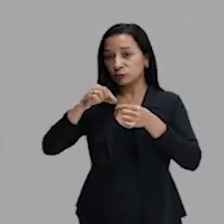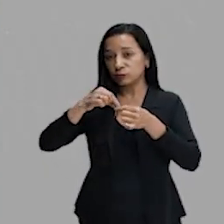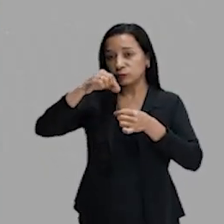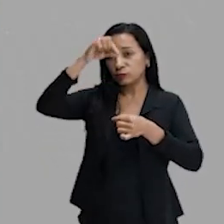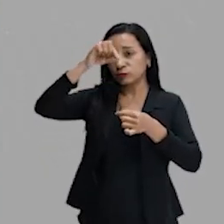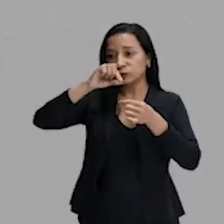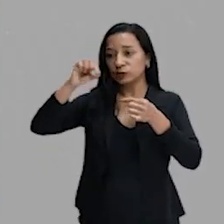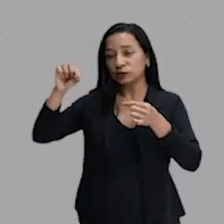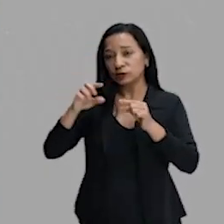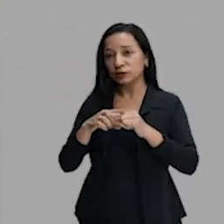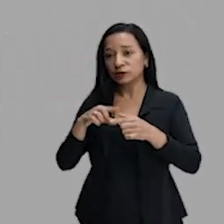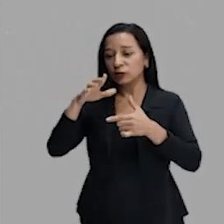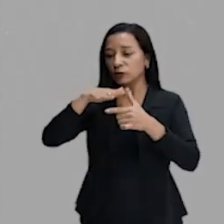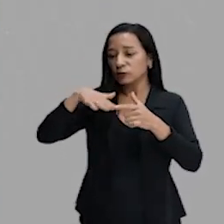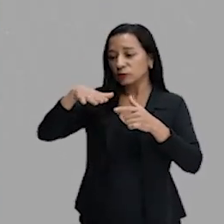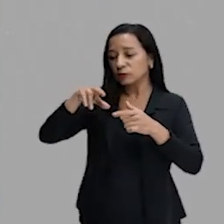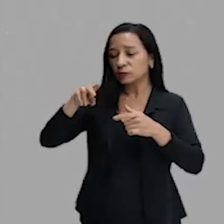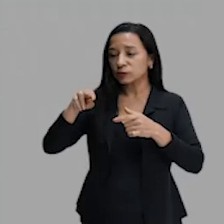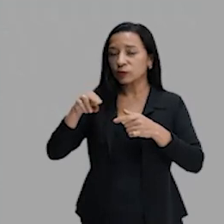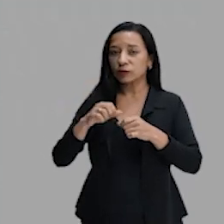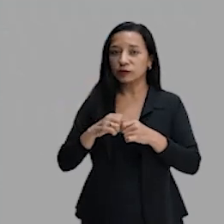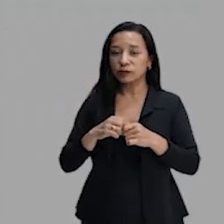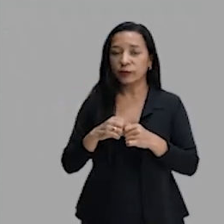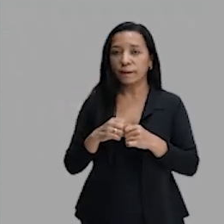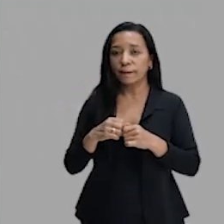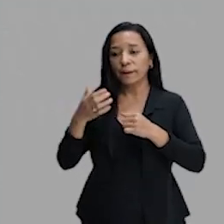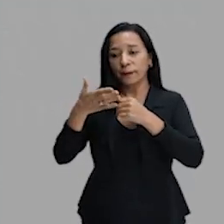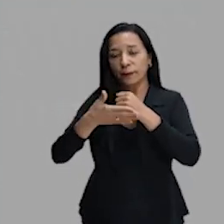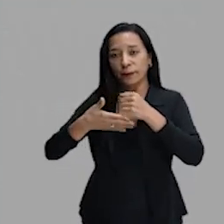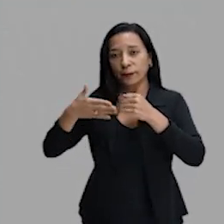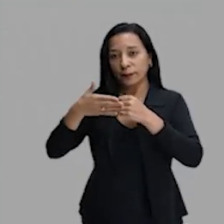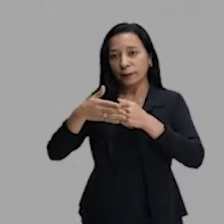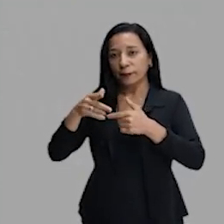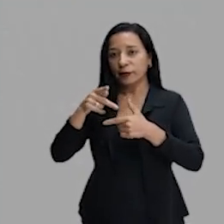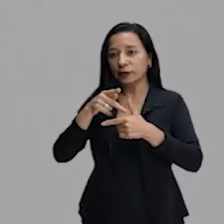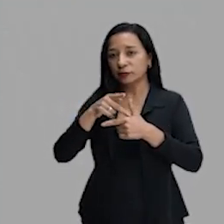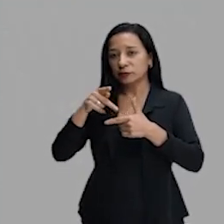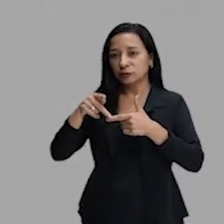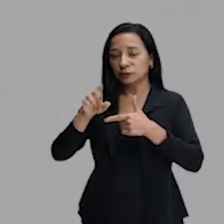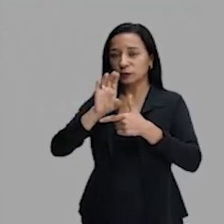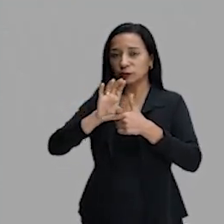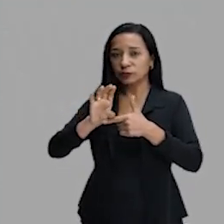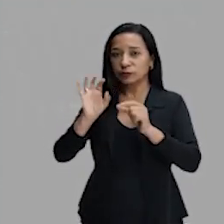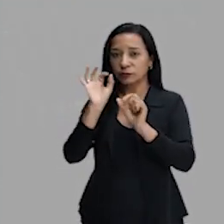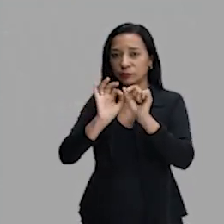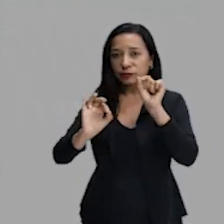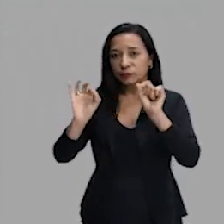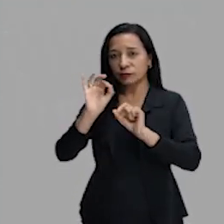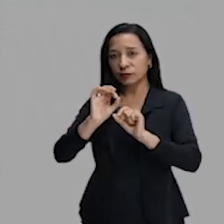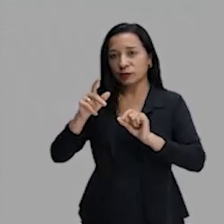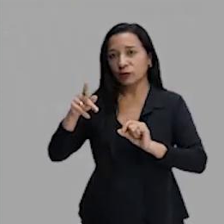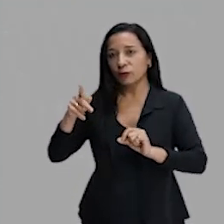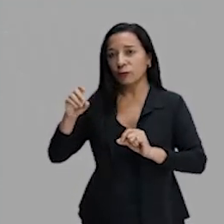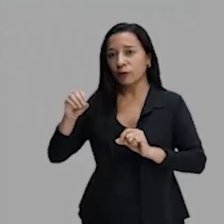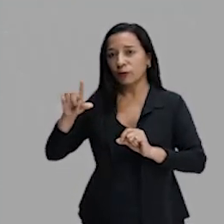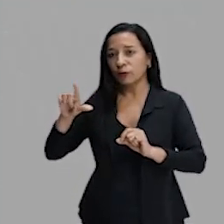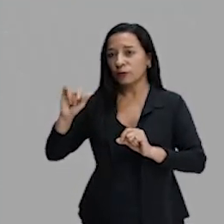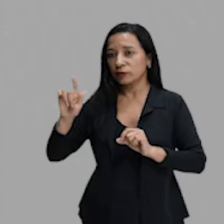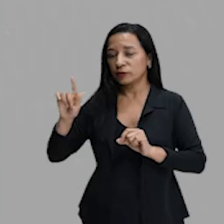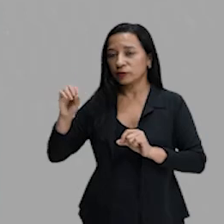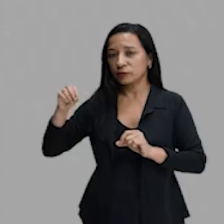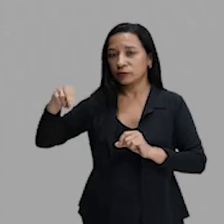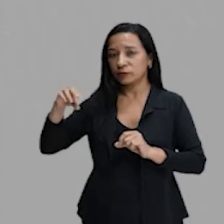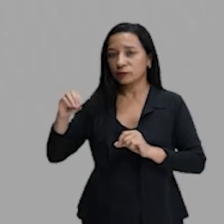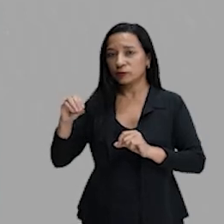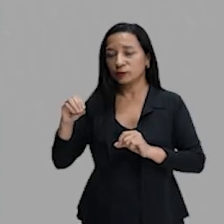os ângulos internos são iguais tá então quando a base de um prisma for formada por um polígono regular a gente diz que o